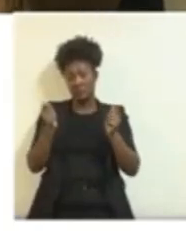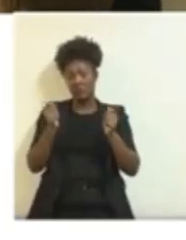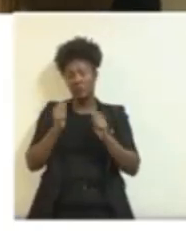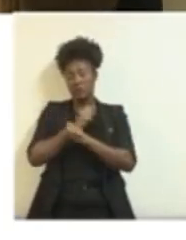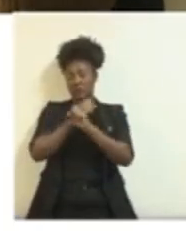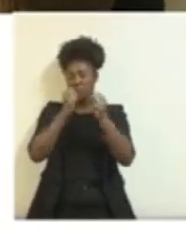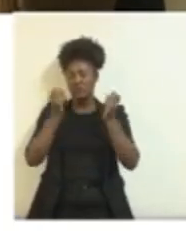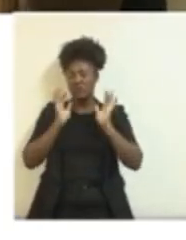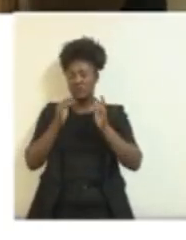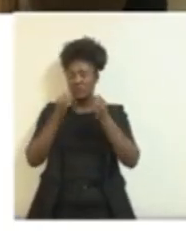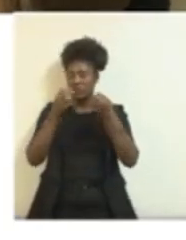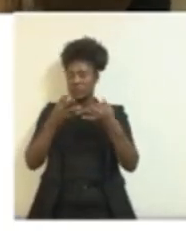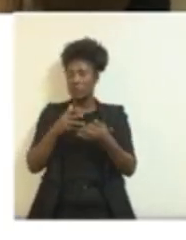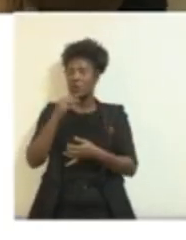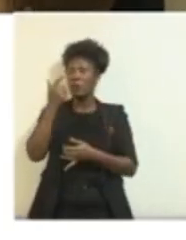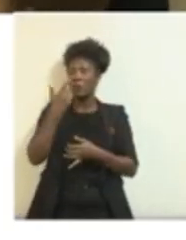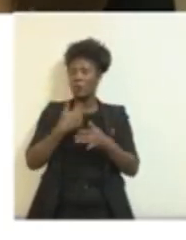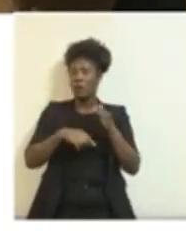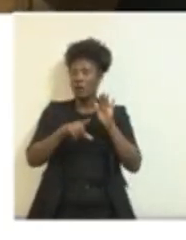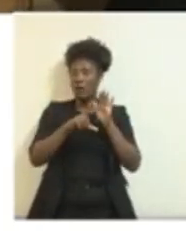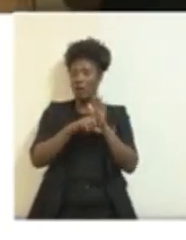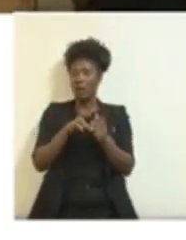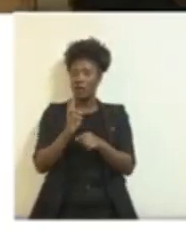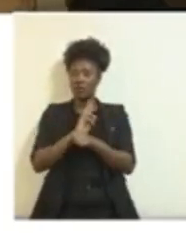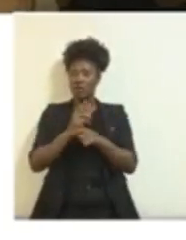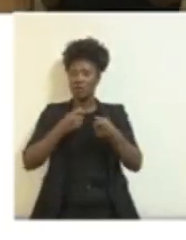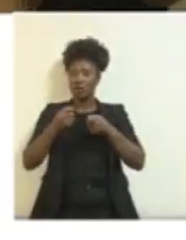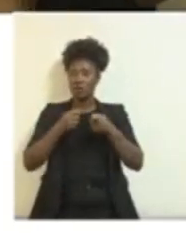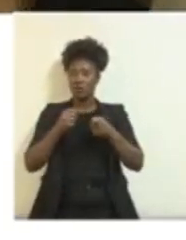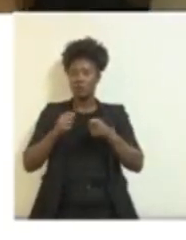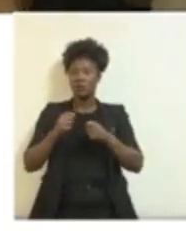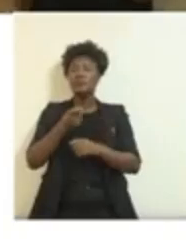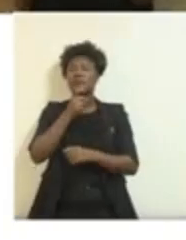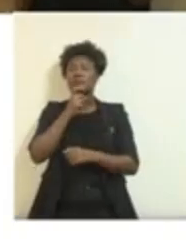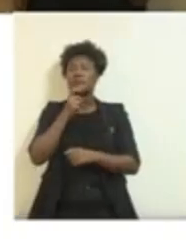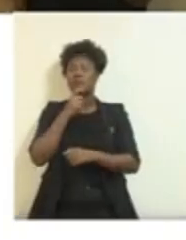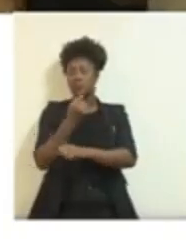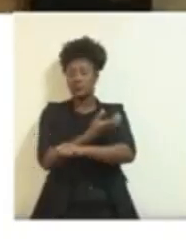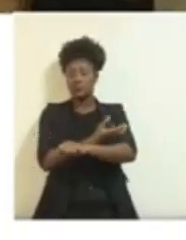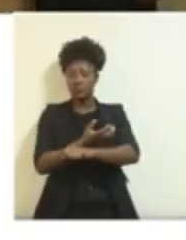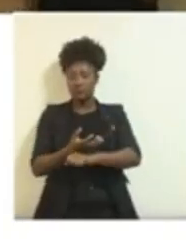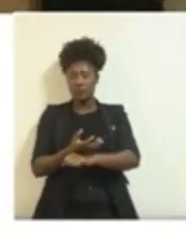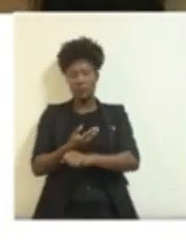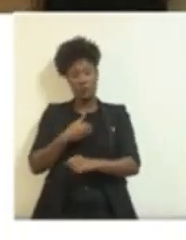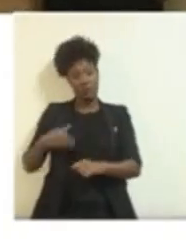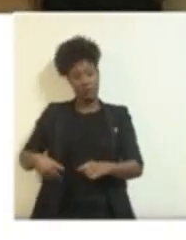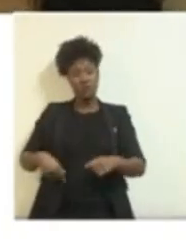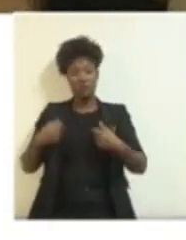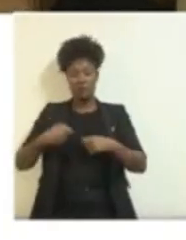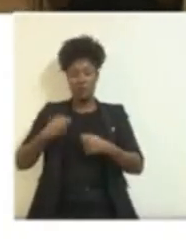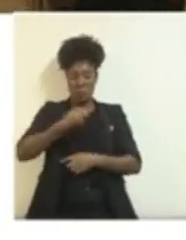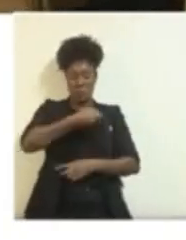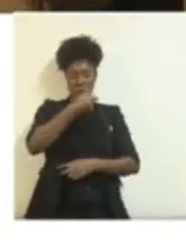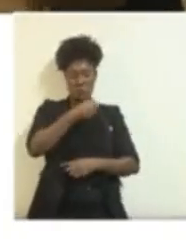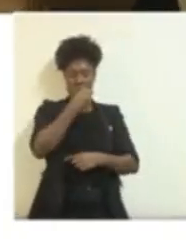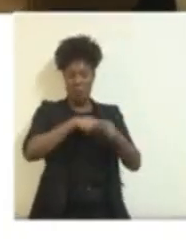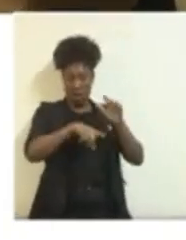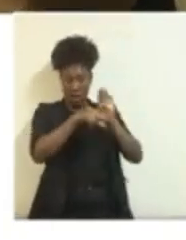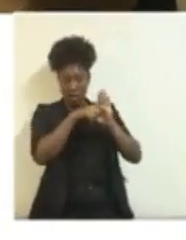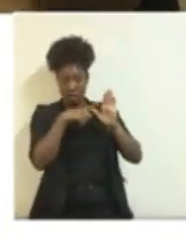manhã. Fazer cumprir a lei de preservação da vegetação nativa. É um absurdo. Um governo tem que fazer cumprir a lei. Né?